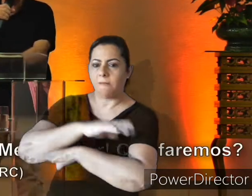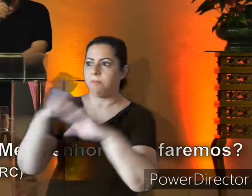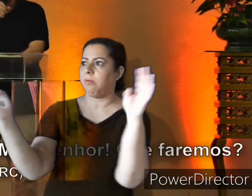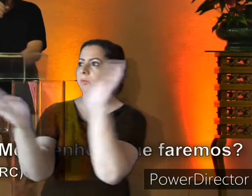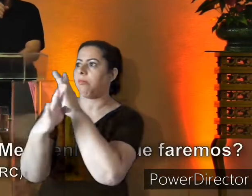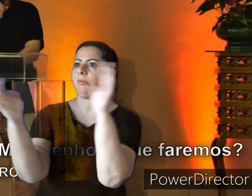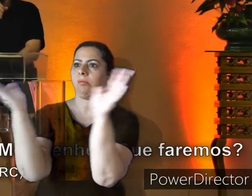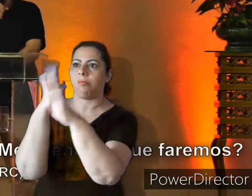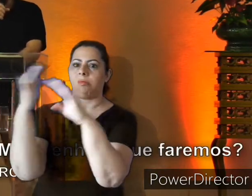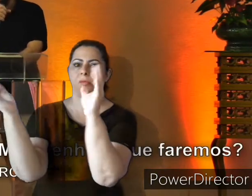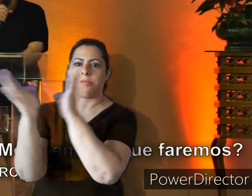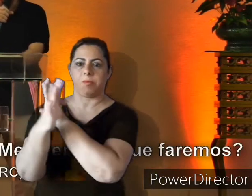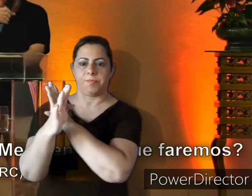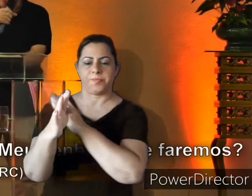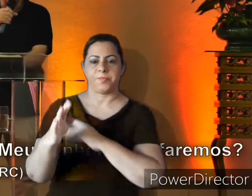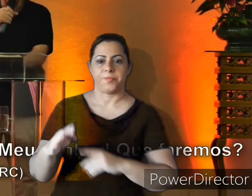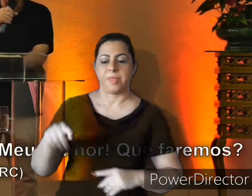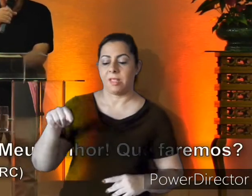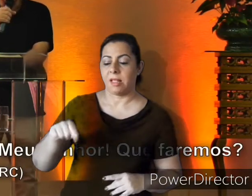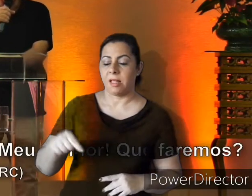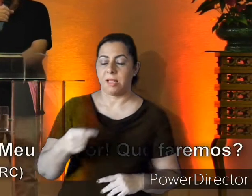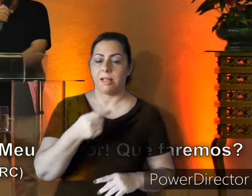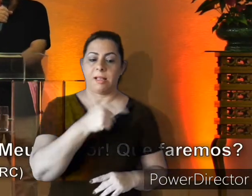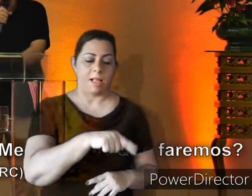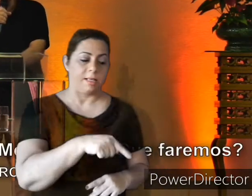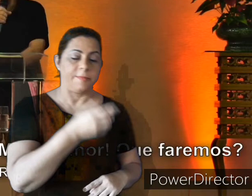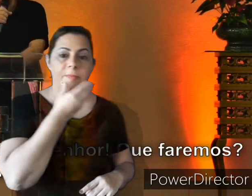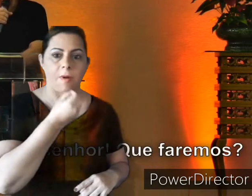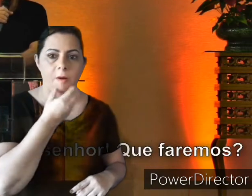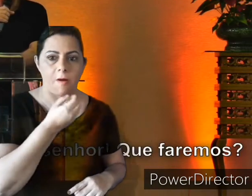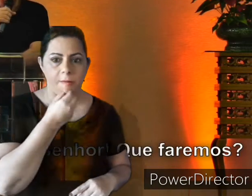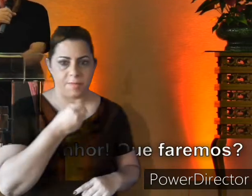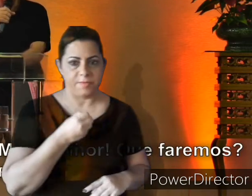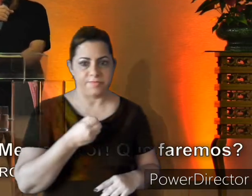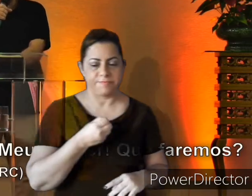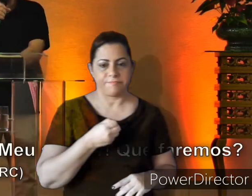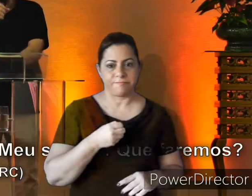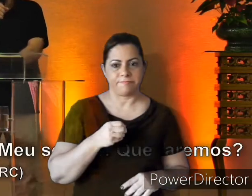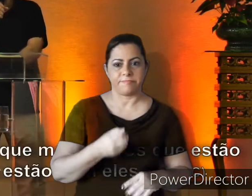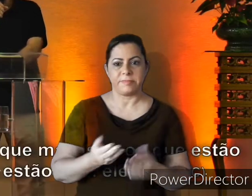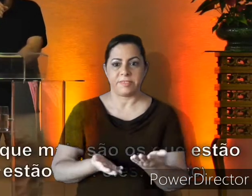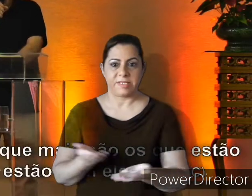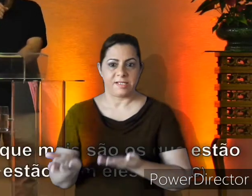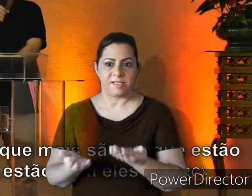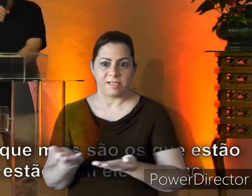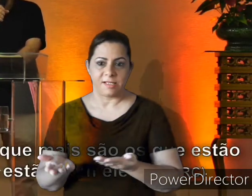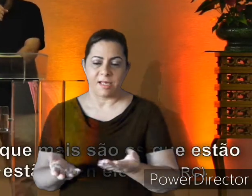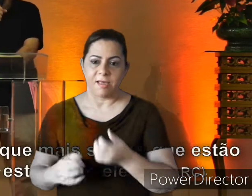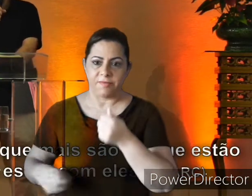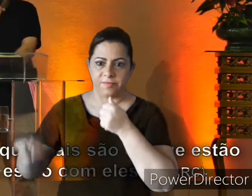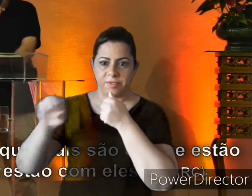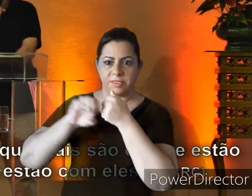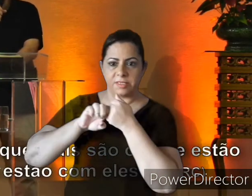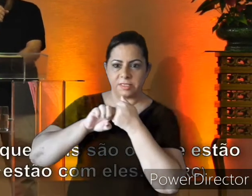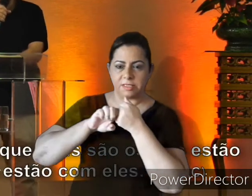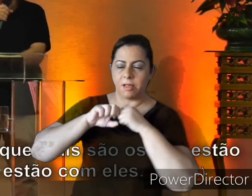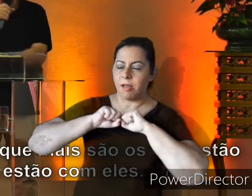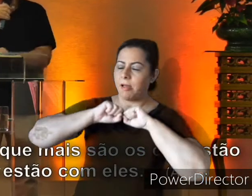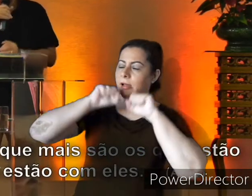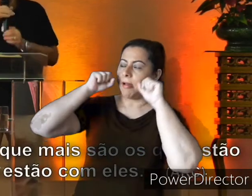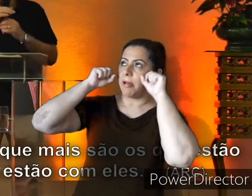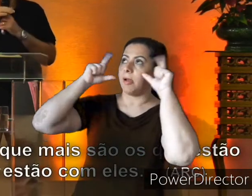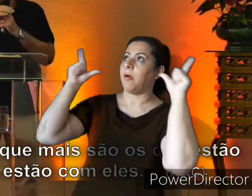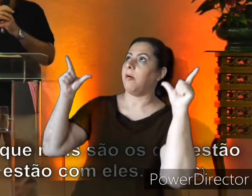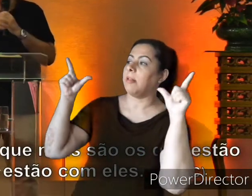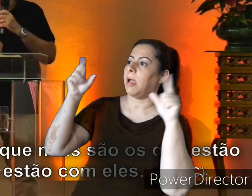e carros. Então o seu moço lhe disse: ai, meu senhor, que faremos? E ele disse: não